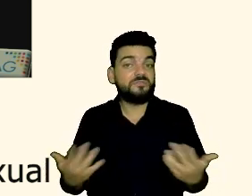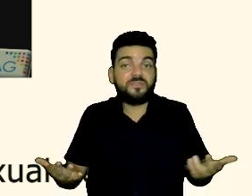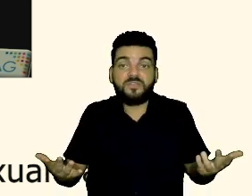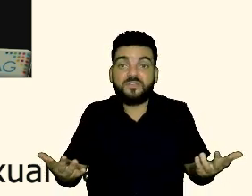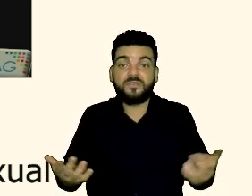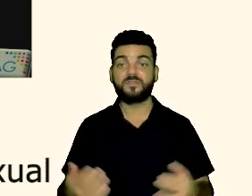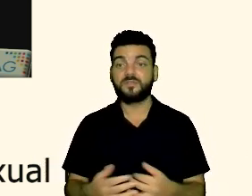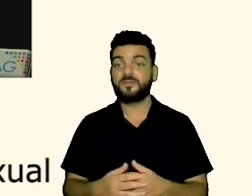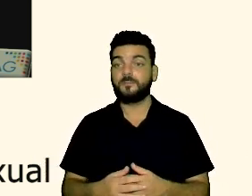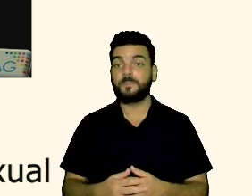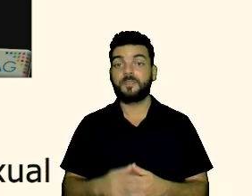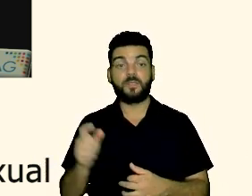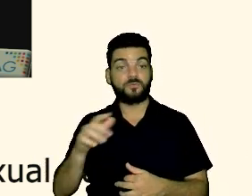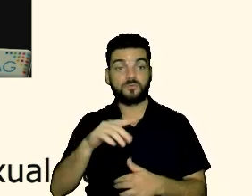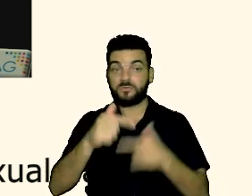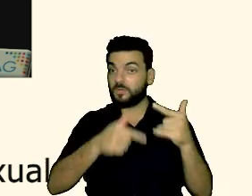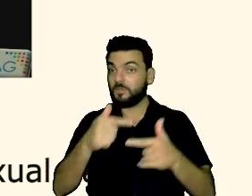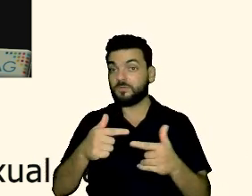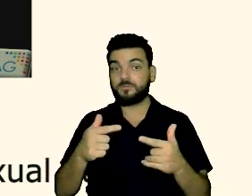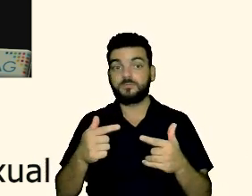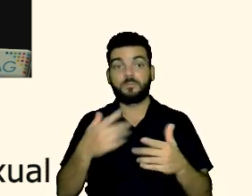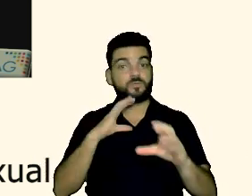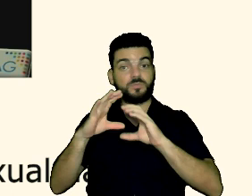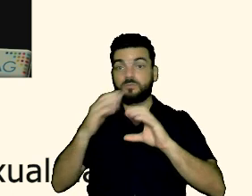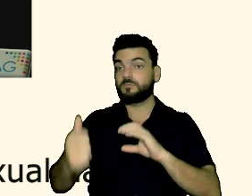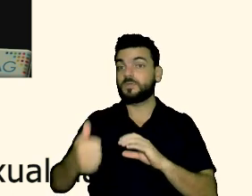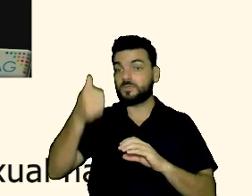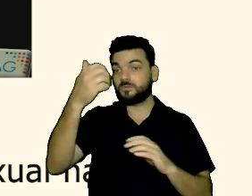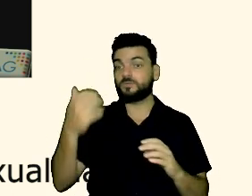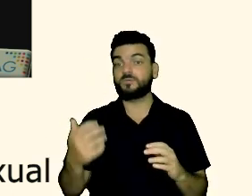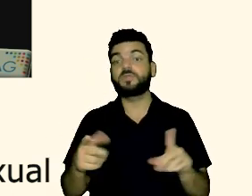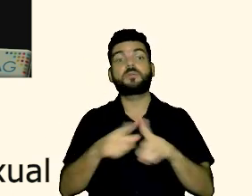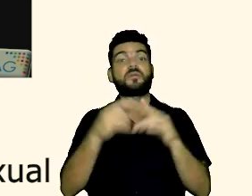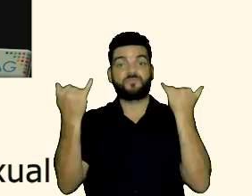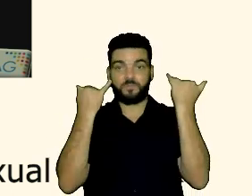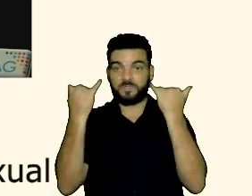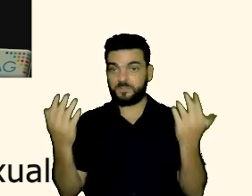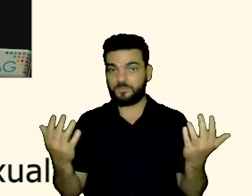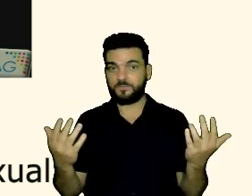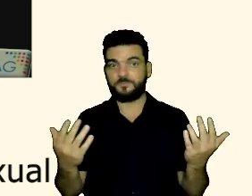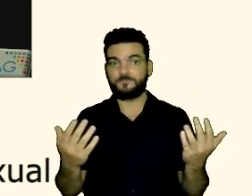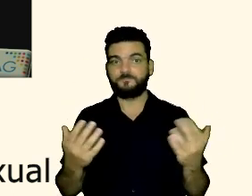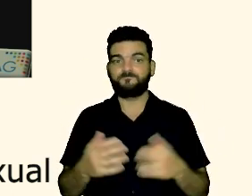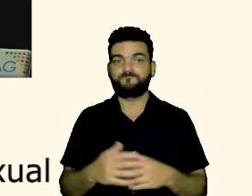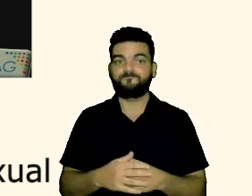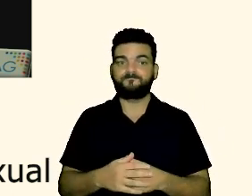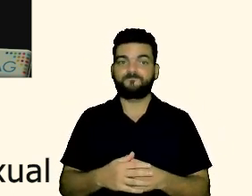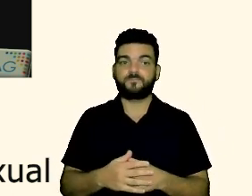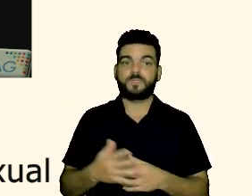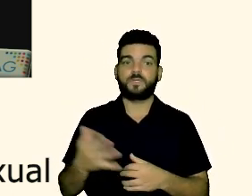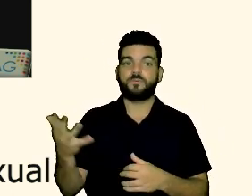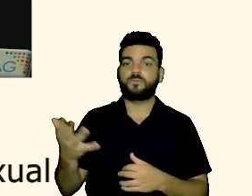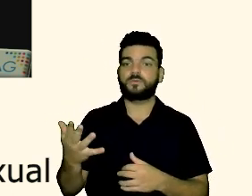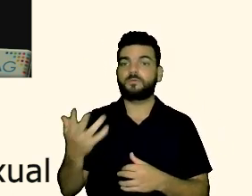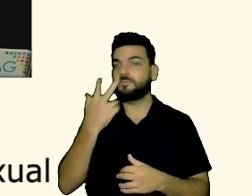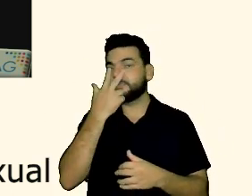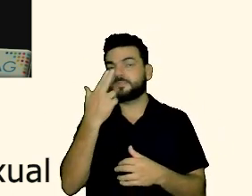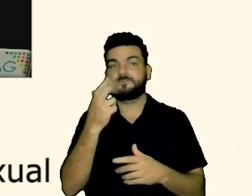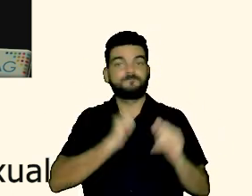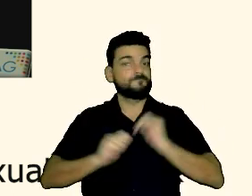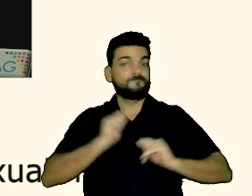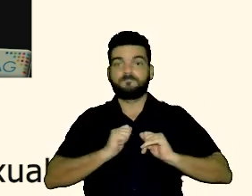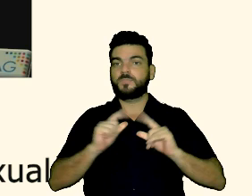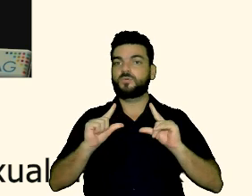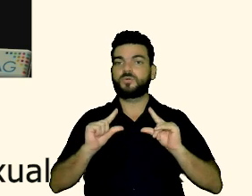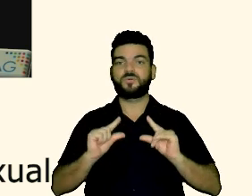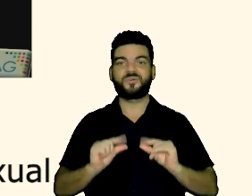e informação, nós baixamos o nível de ansiedade das pessoas e ganhamos conexão, ganhamos